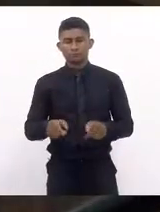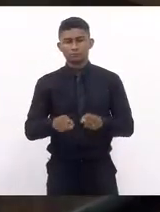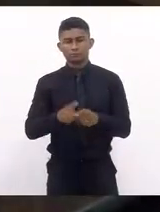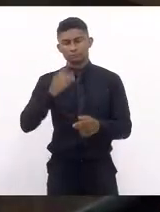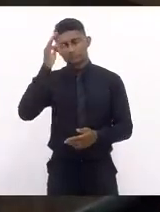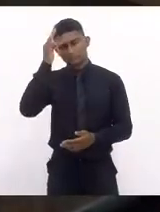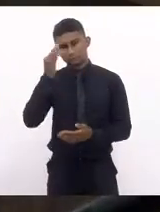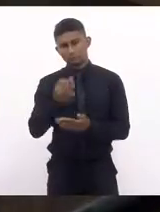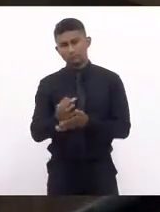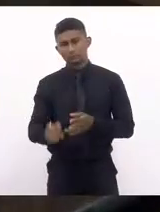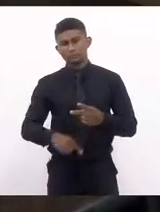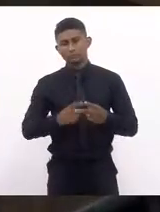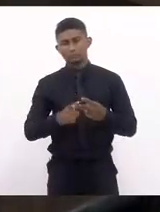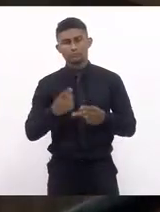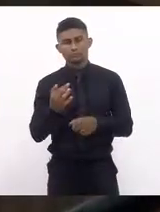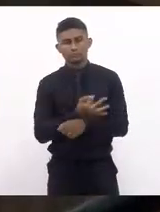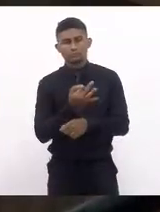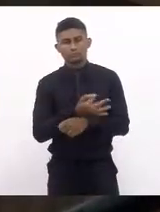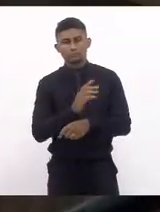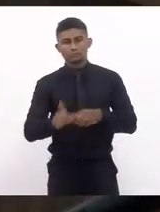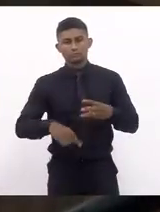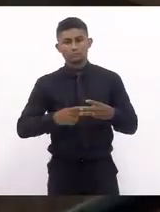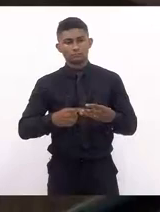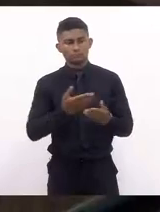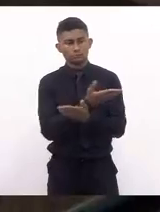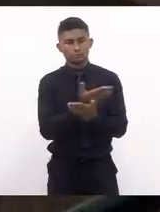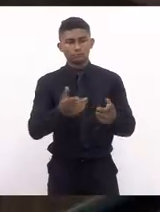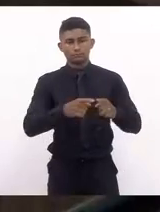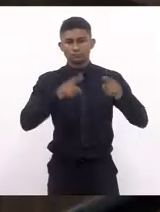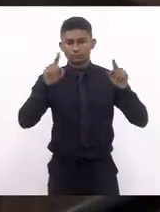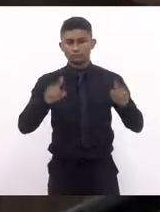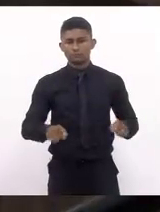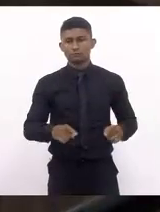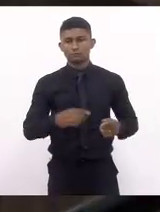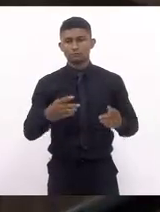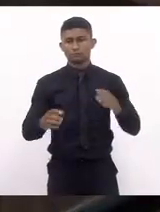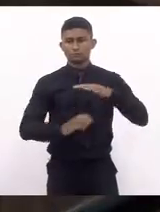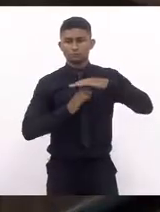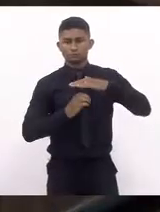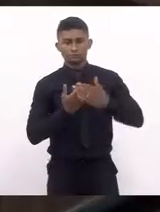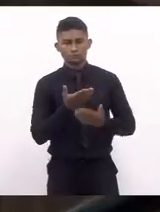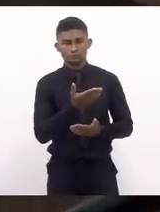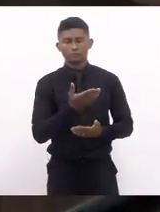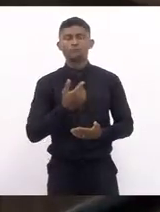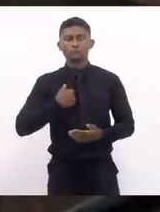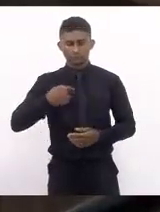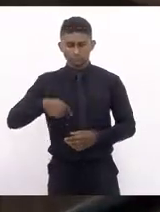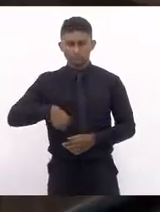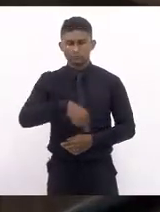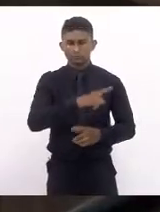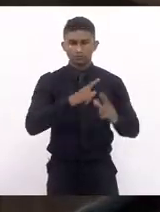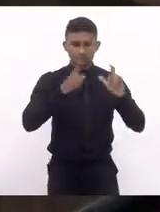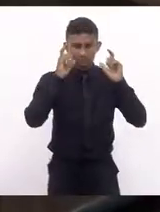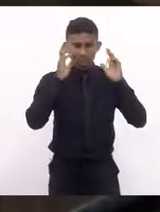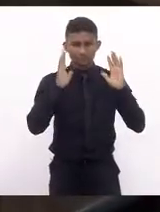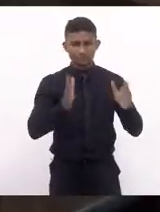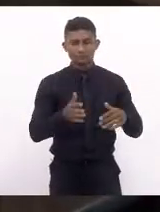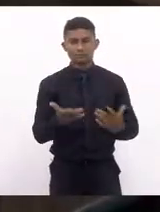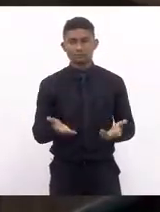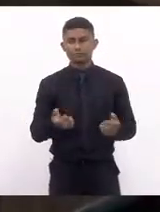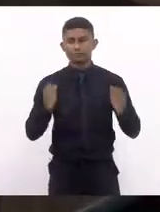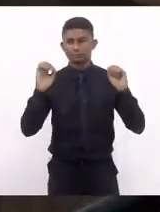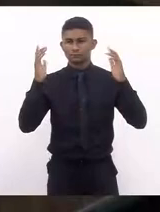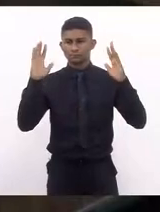fé e resistência dos trabalhadores e trabalhadoras e Daiane já vou aí para foto e